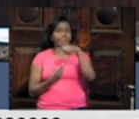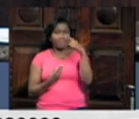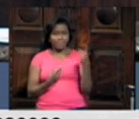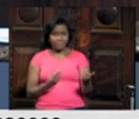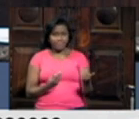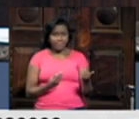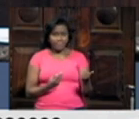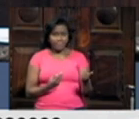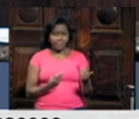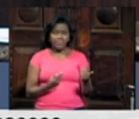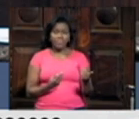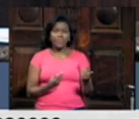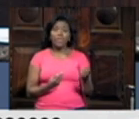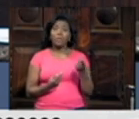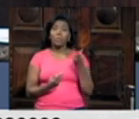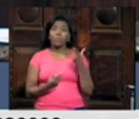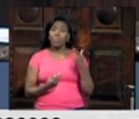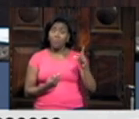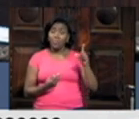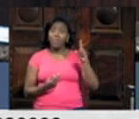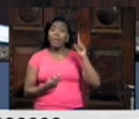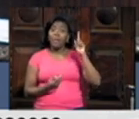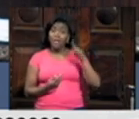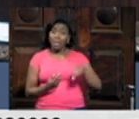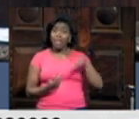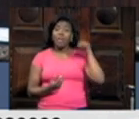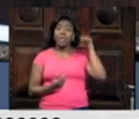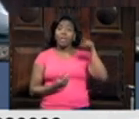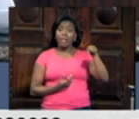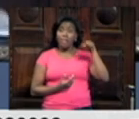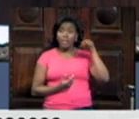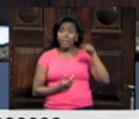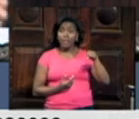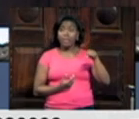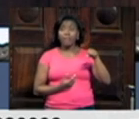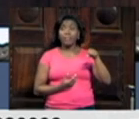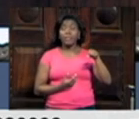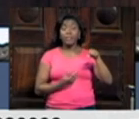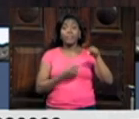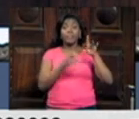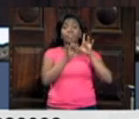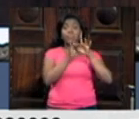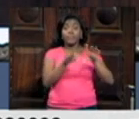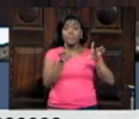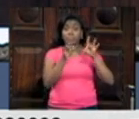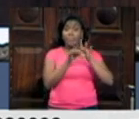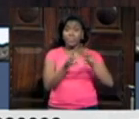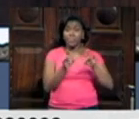deputado, e a outra é aquela, que vai